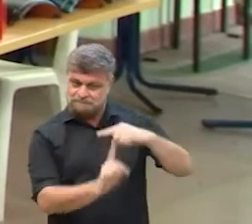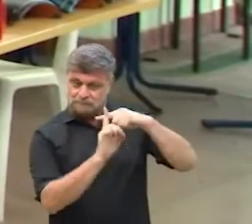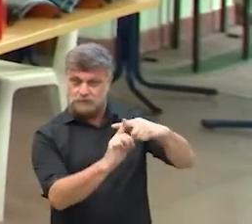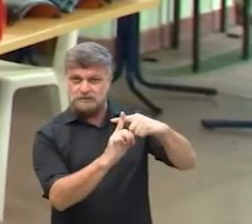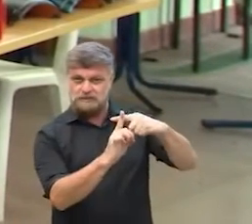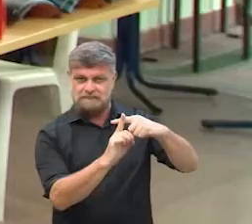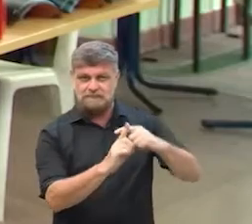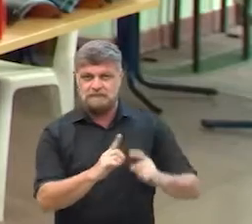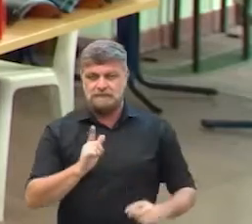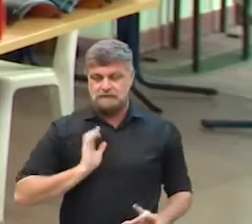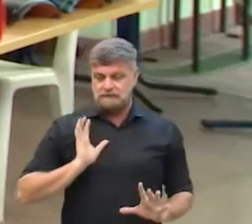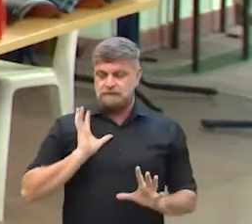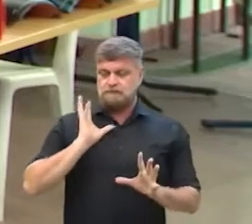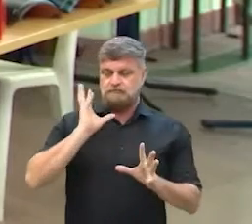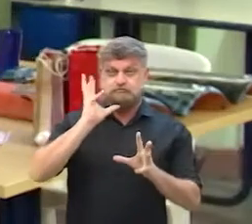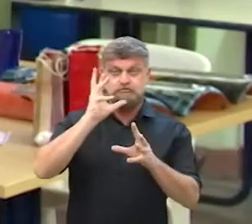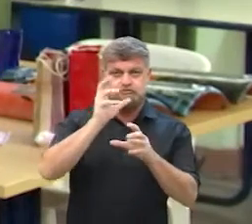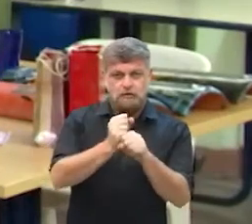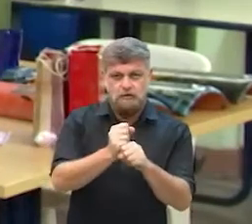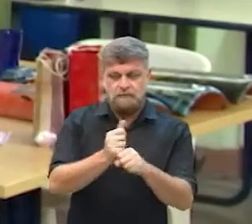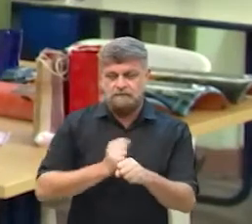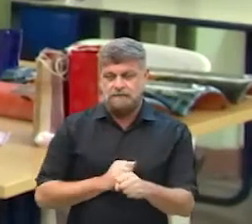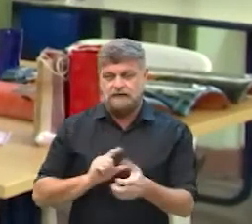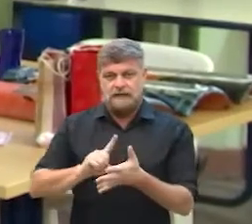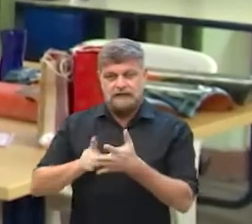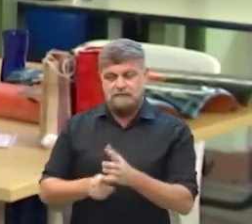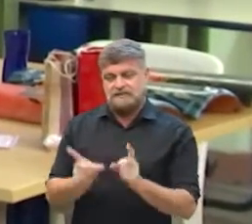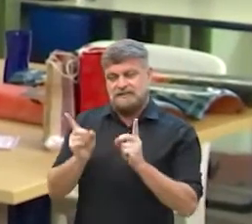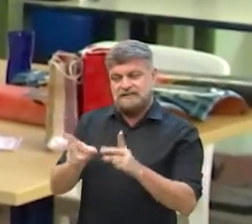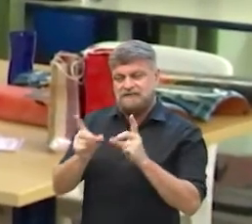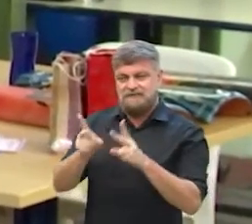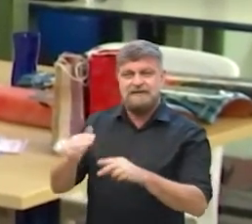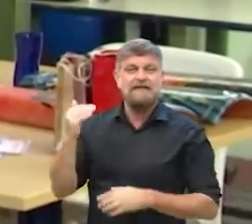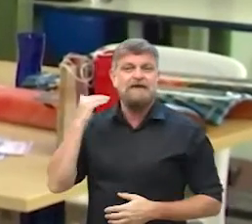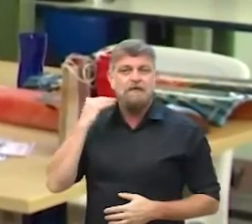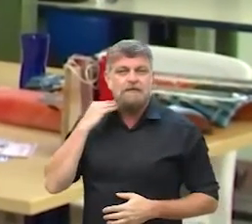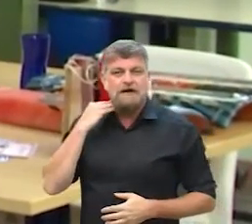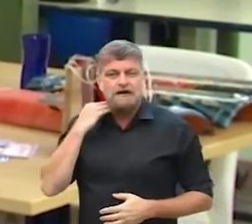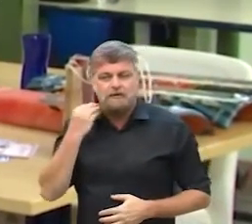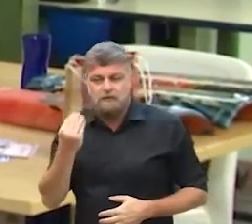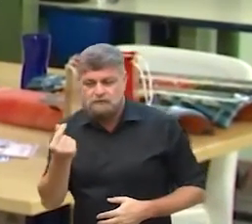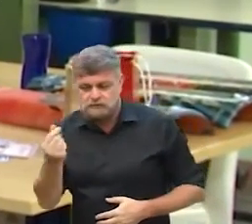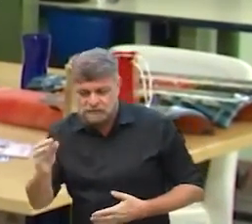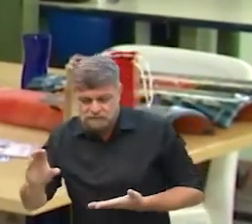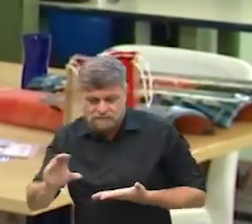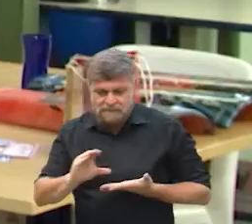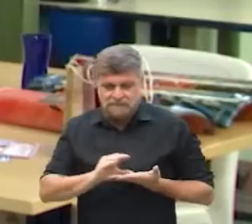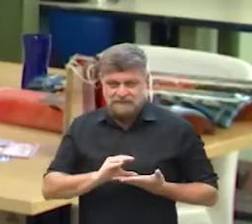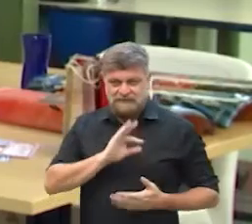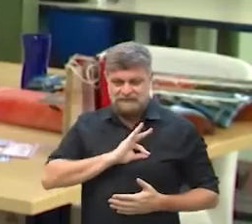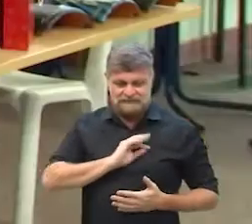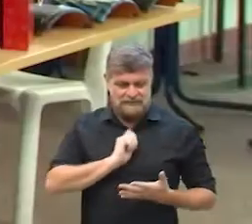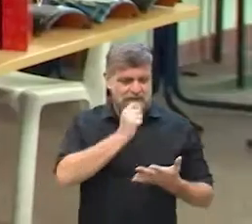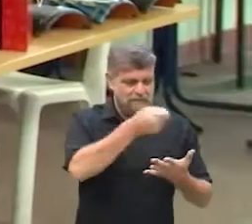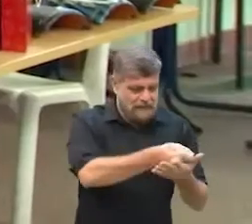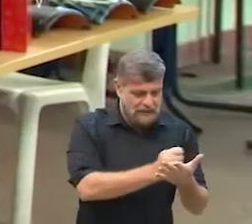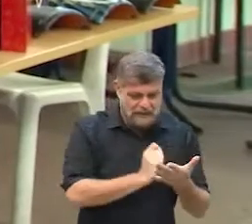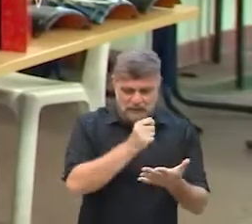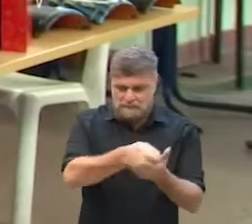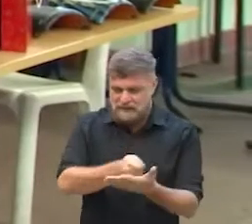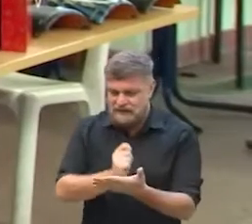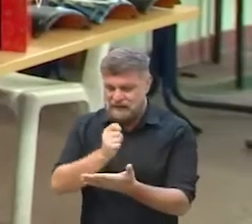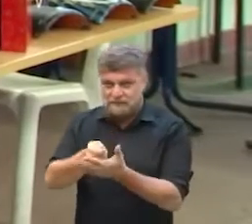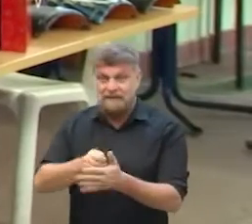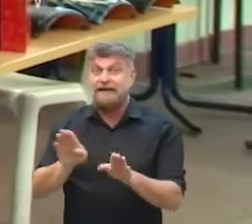em pontos positivos. Eles somam esses pontos positivos, vendem para o banco, esse dinheiro entra para o grupo e é onde é